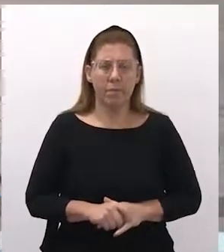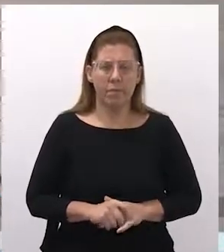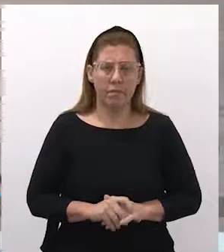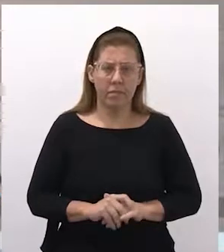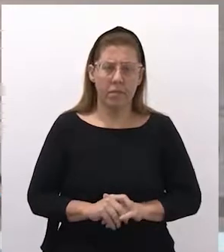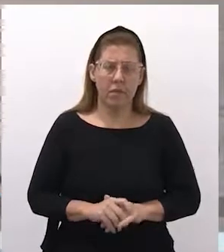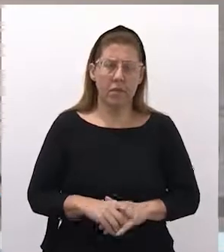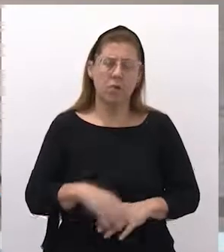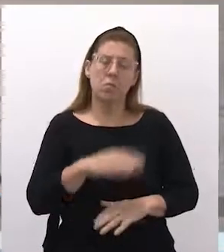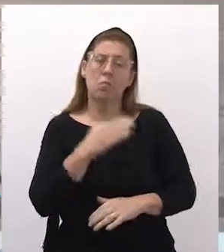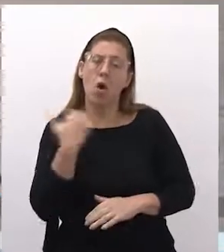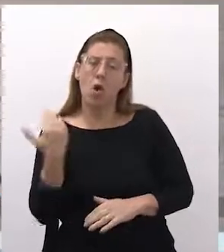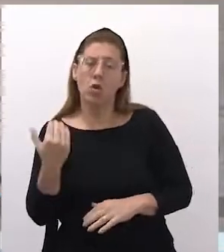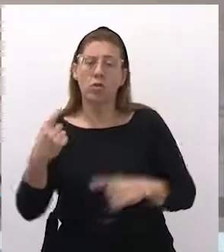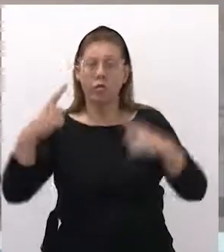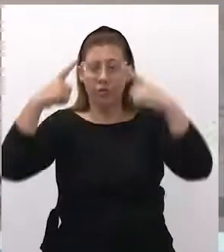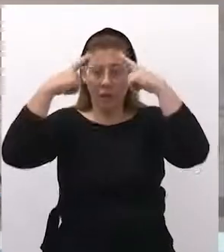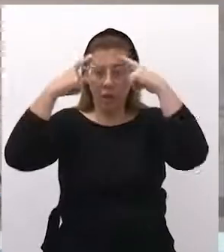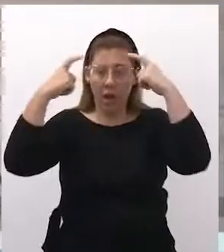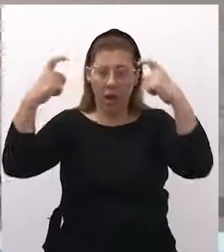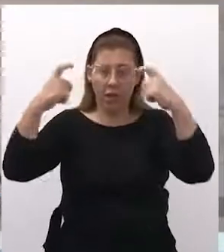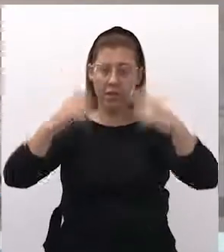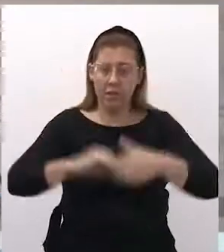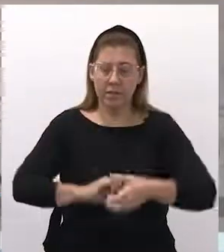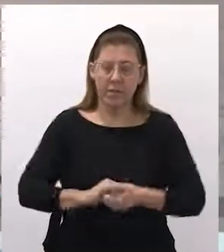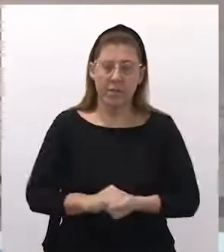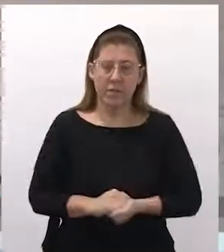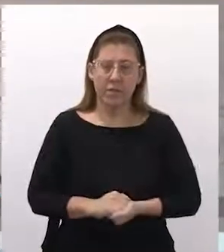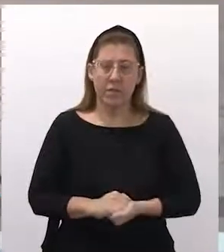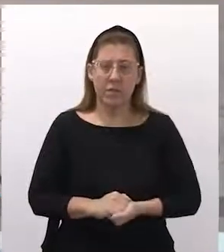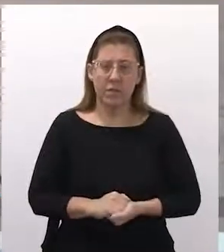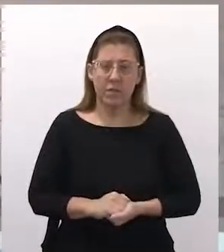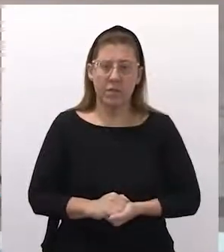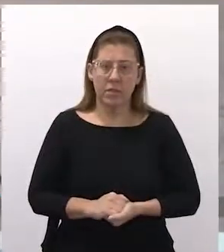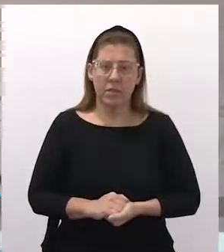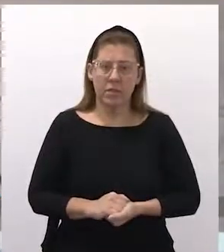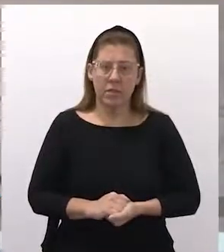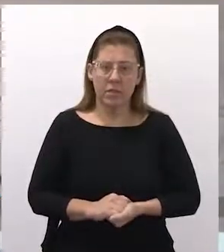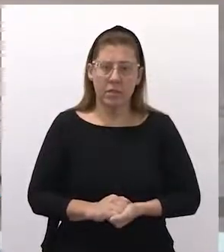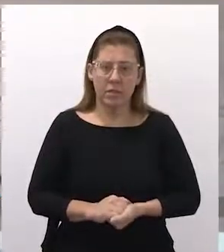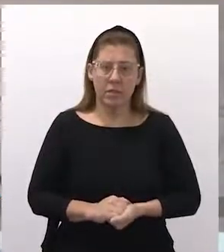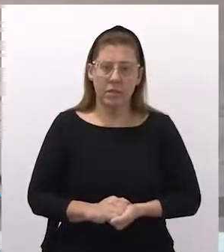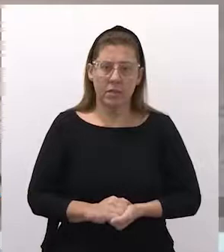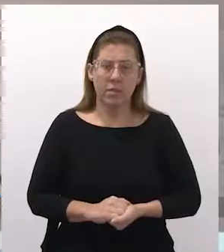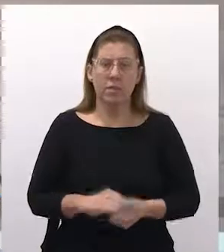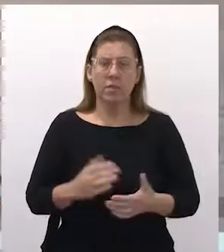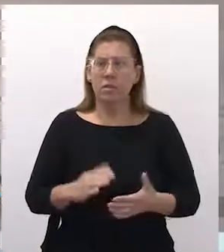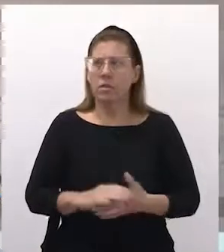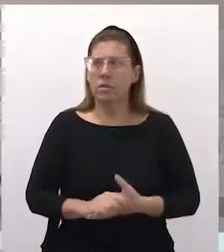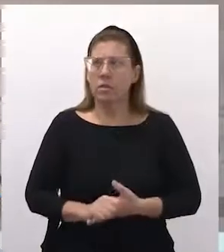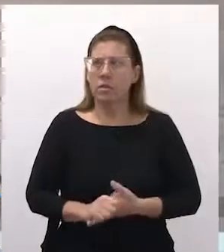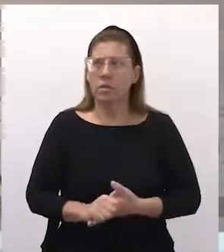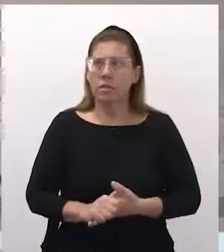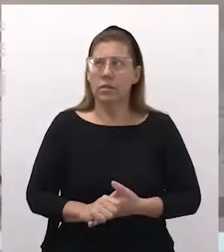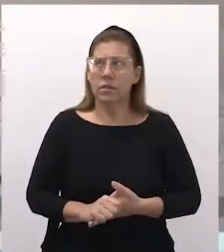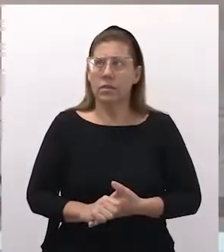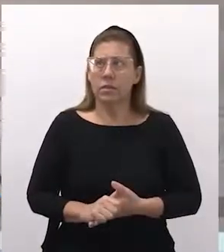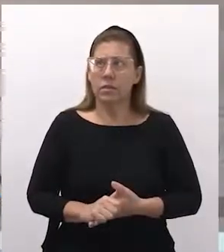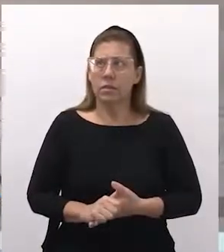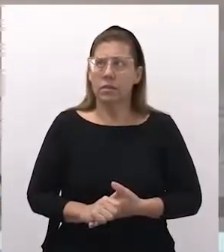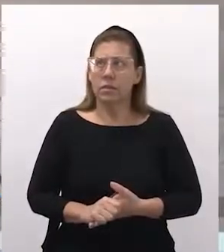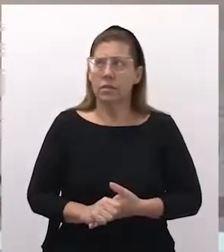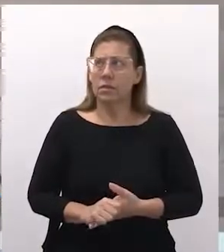por morte, pela violência, é alguém que poderia ser um excelente médico, um excelente juiz, um